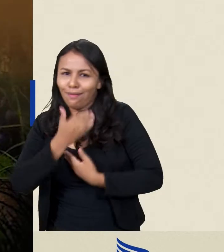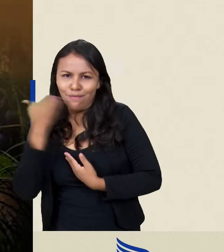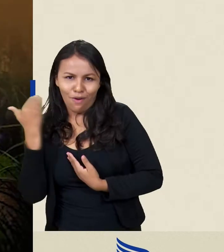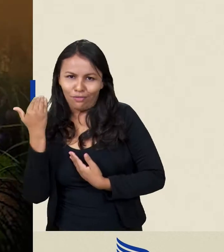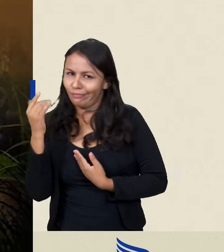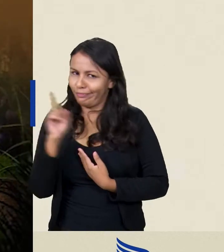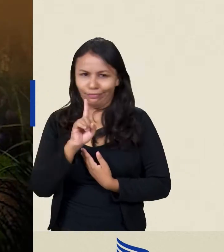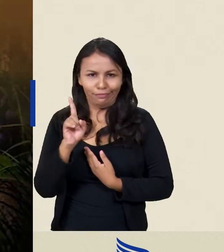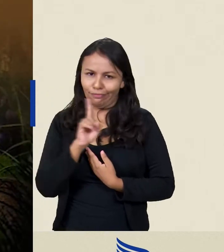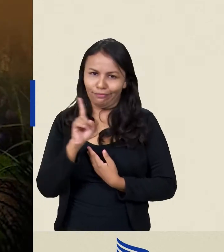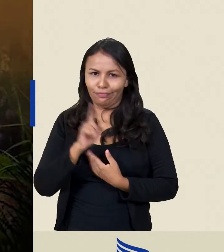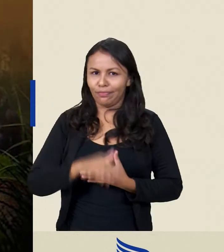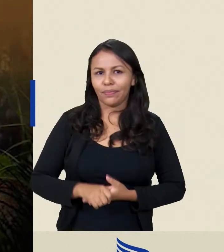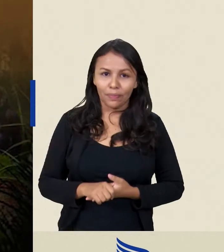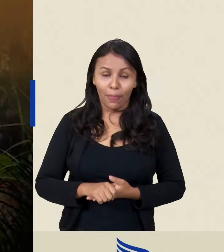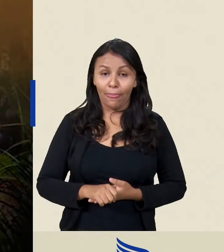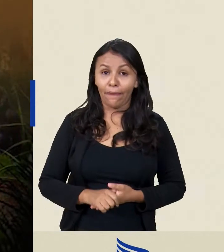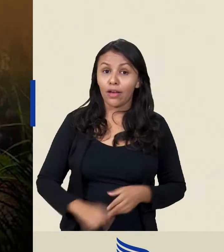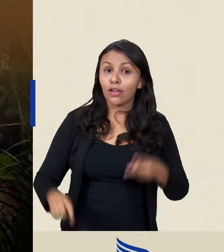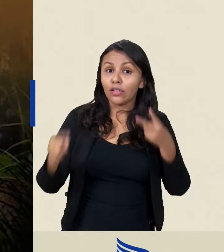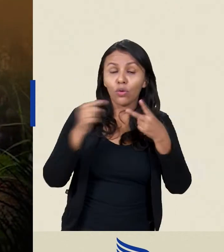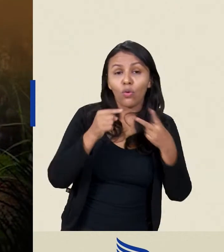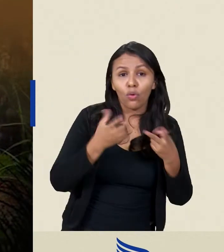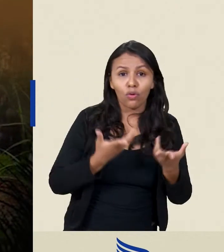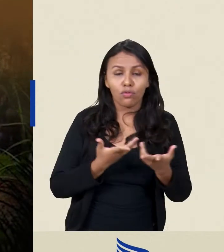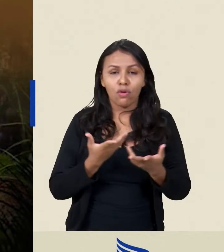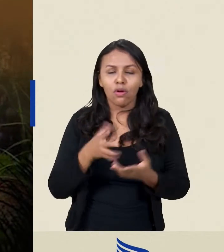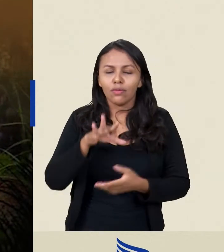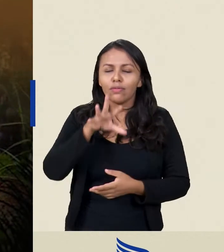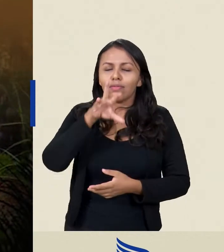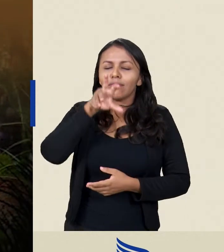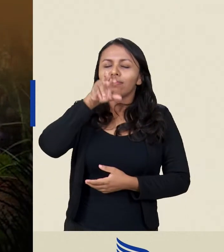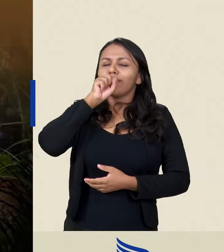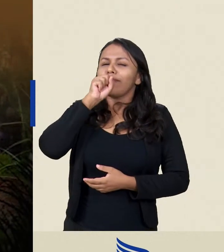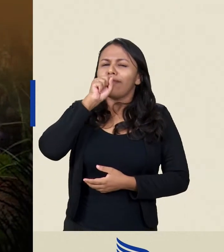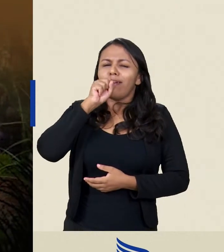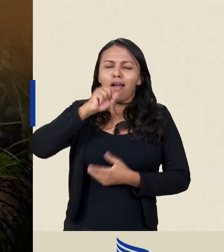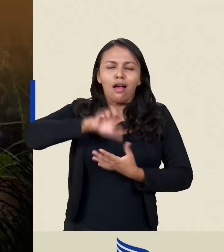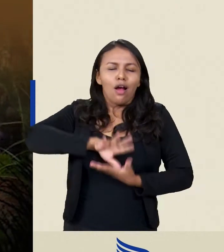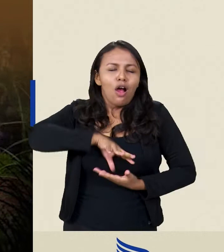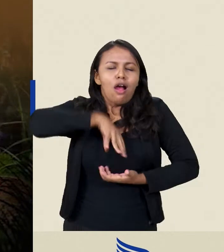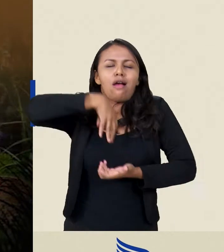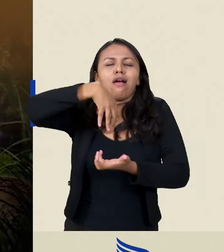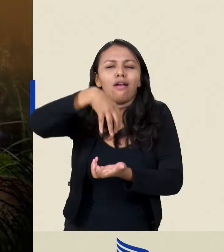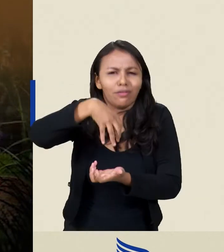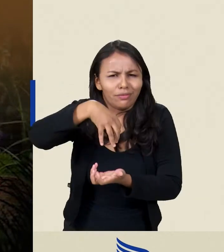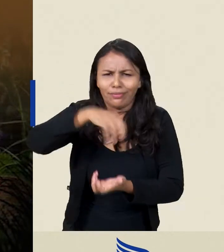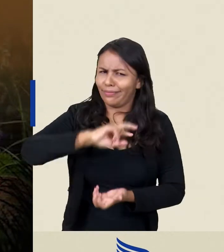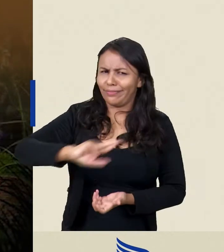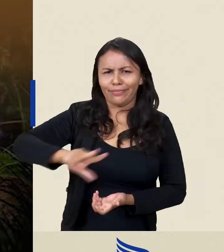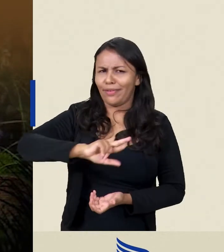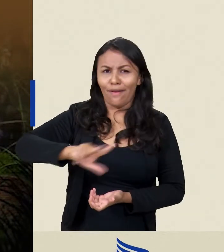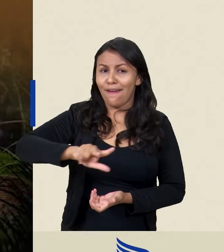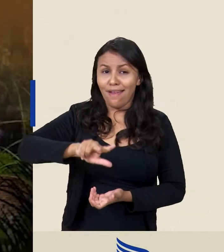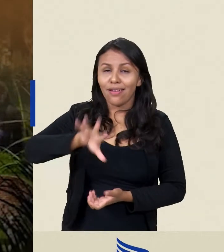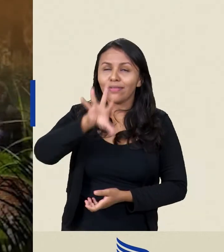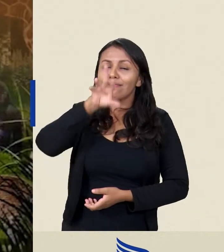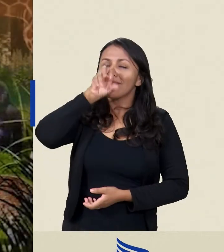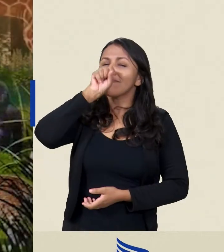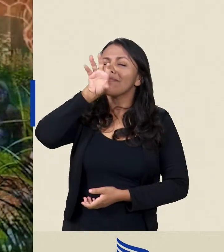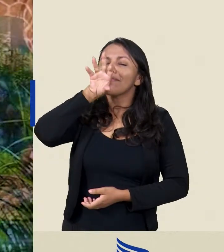Segundo, o fôlego de vida não é uma alma abstrata, mas sim o princípio vital que Deus comunicou ao